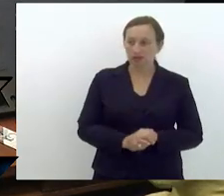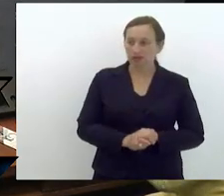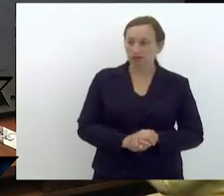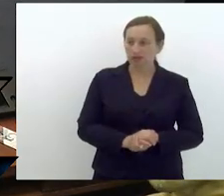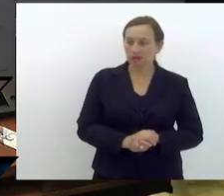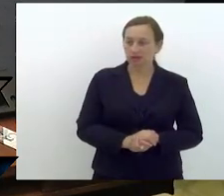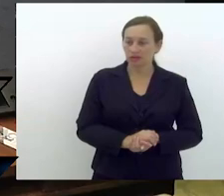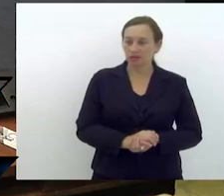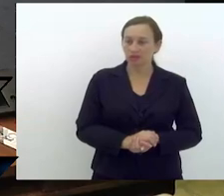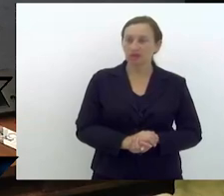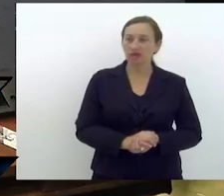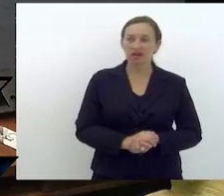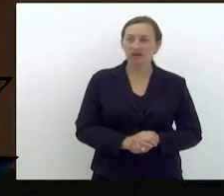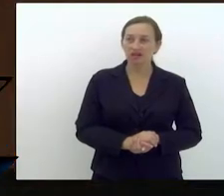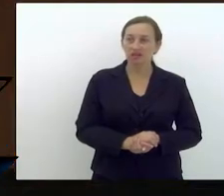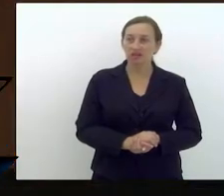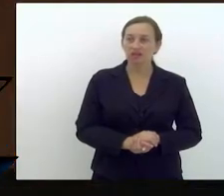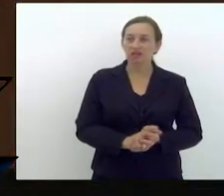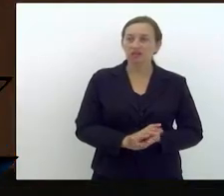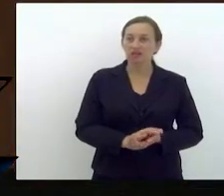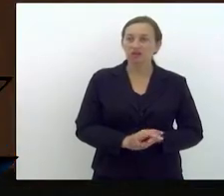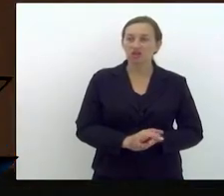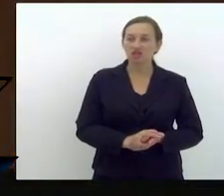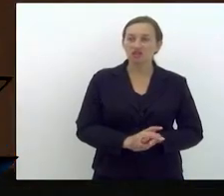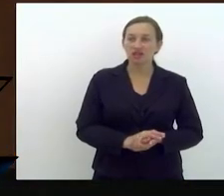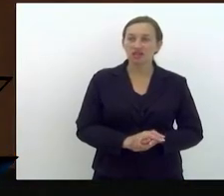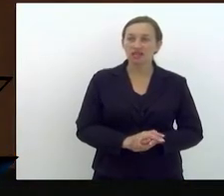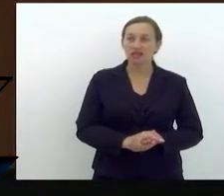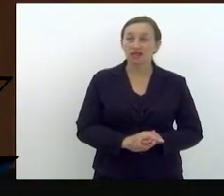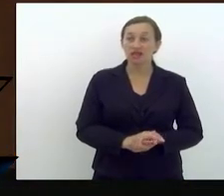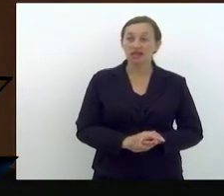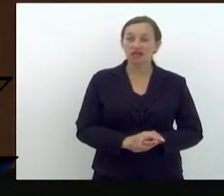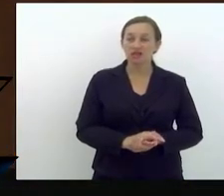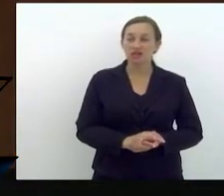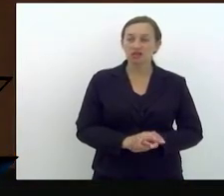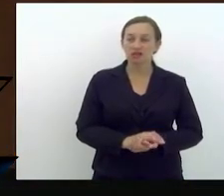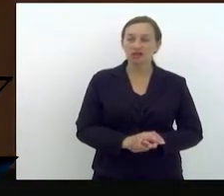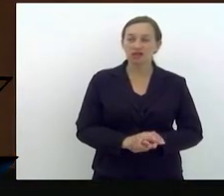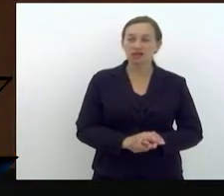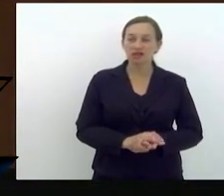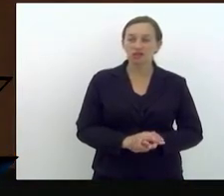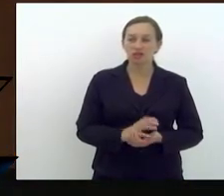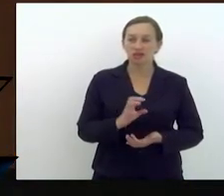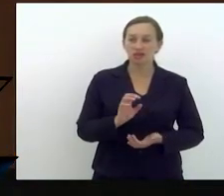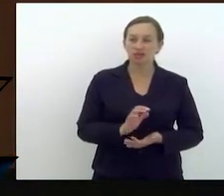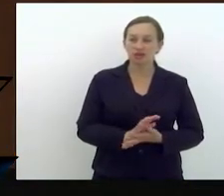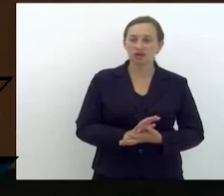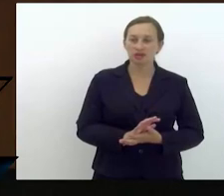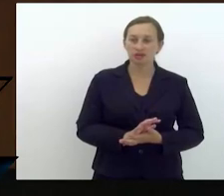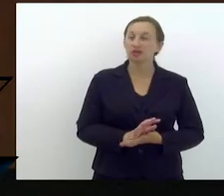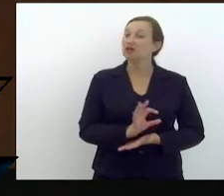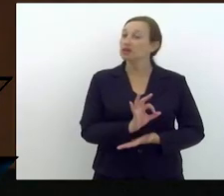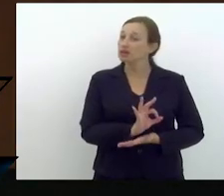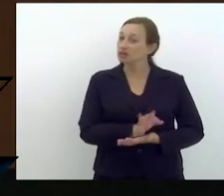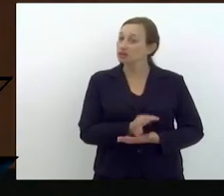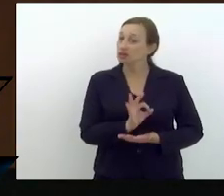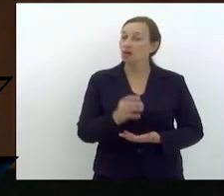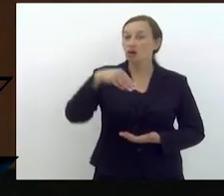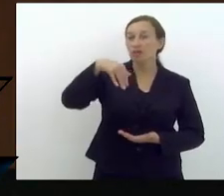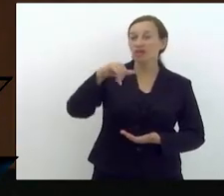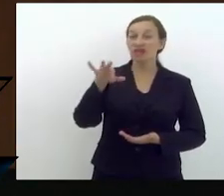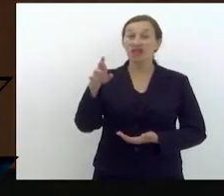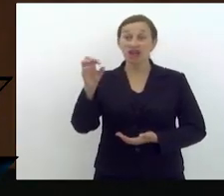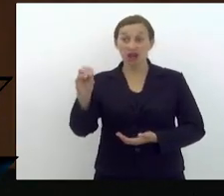vossa excelência começou a falar pesquisando ali agora acho que independente tá correto Independente de ser minério de